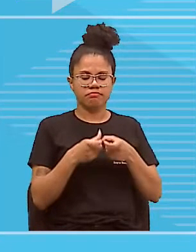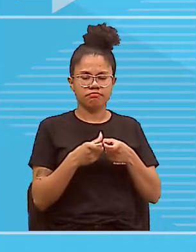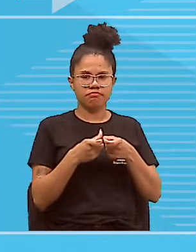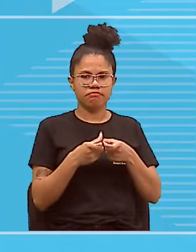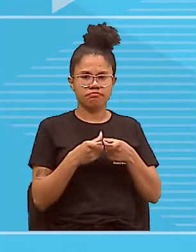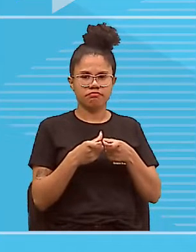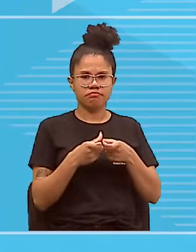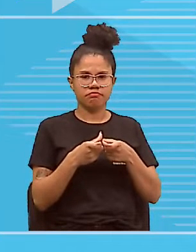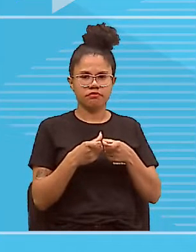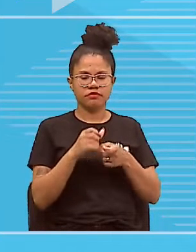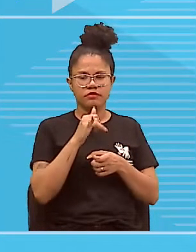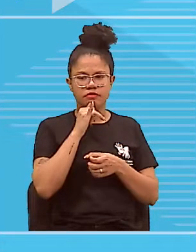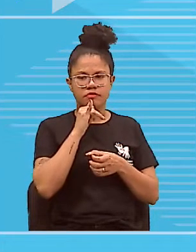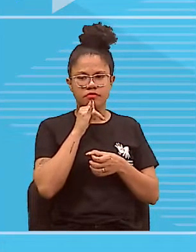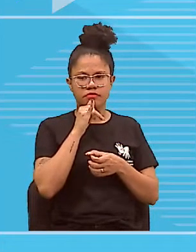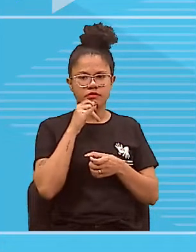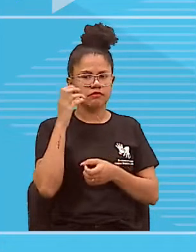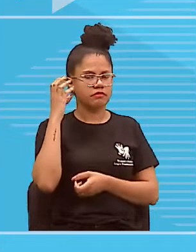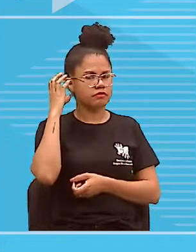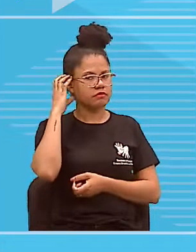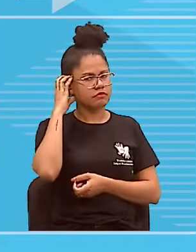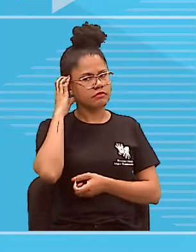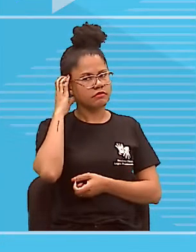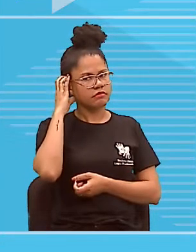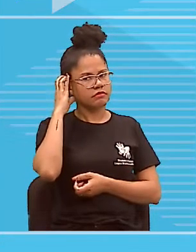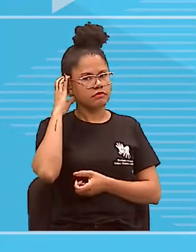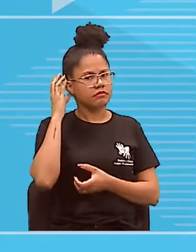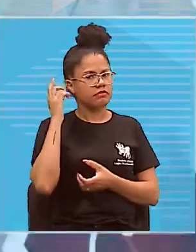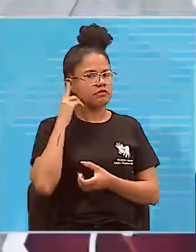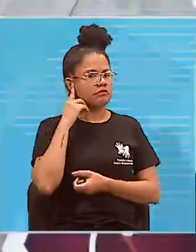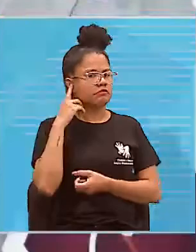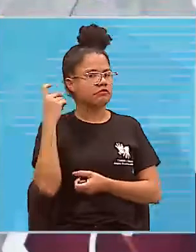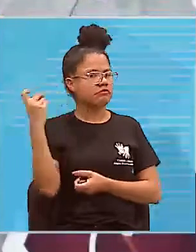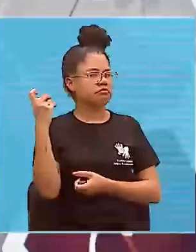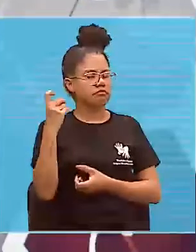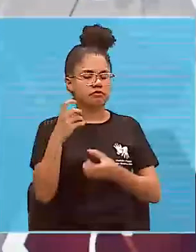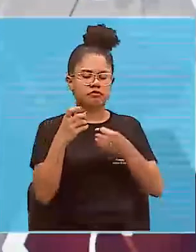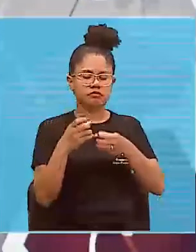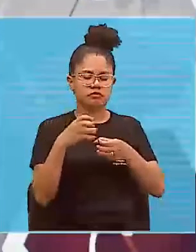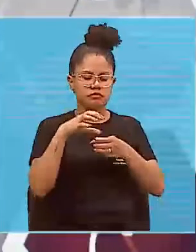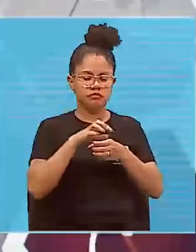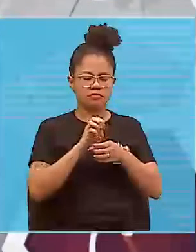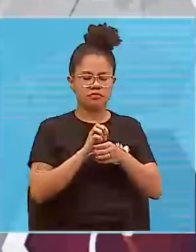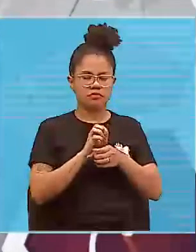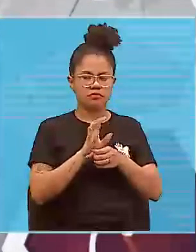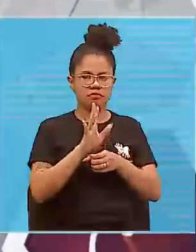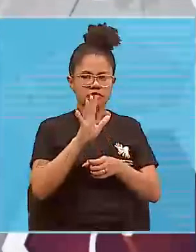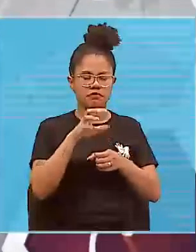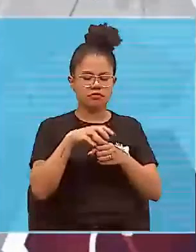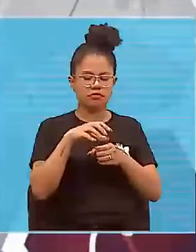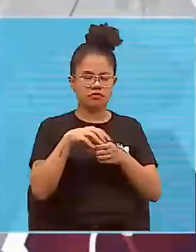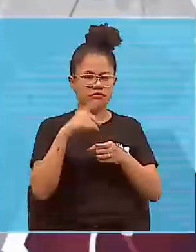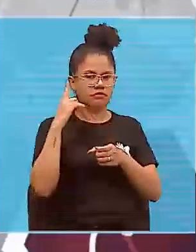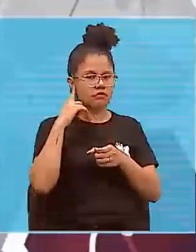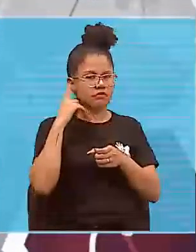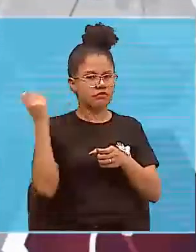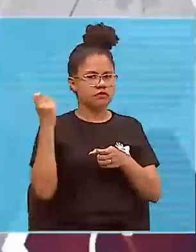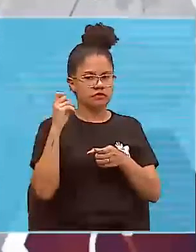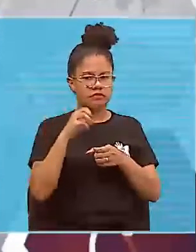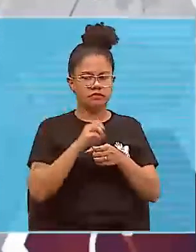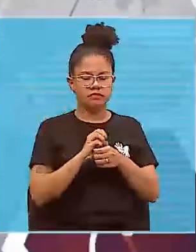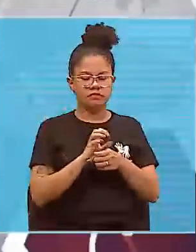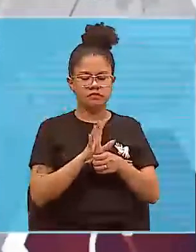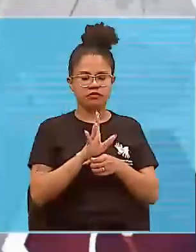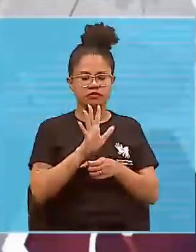por exemplo uma caixa de som e essa caixa de som esse alto falante emitir ondas